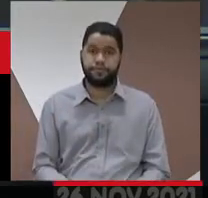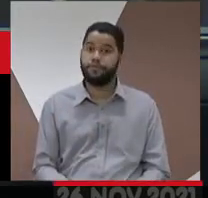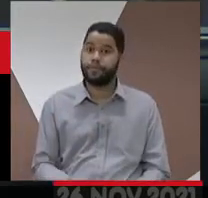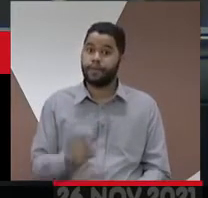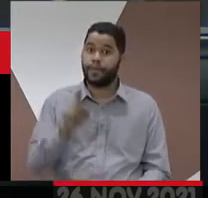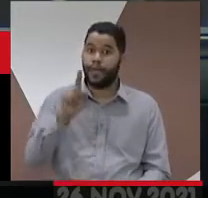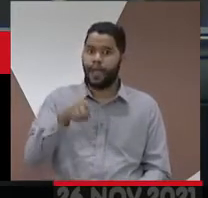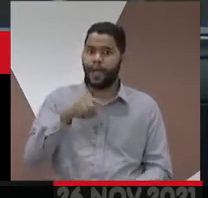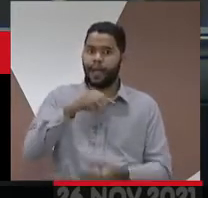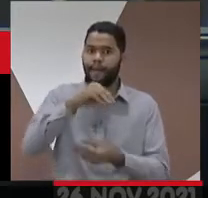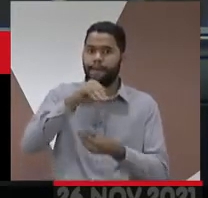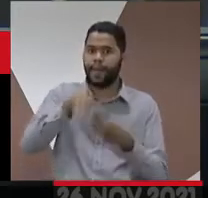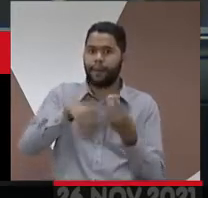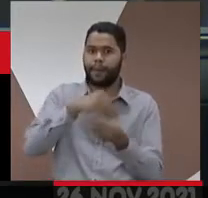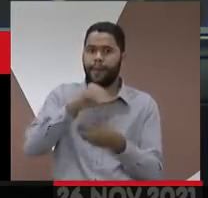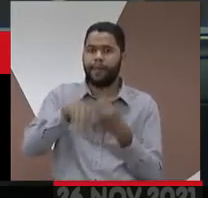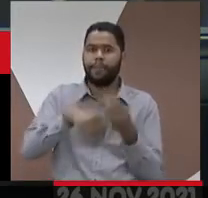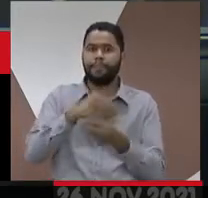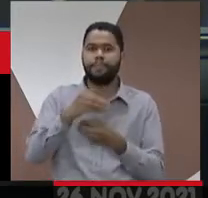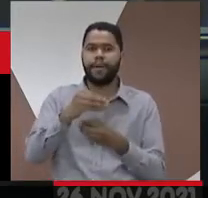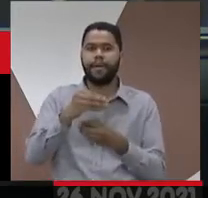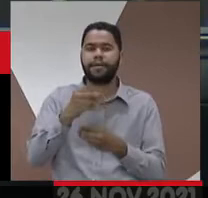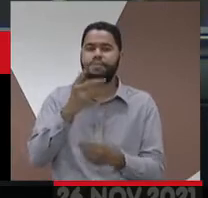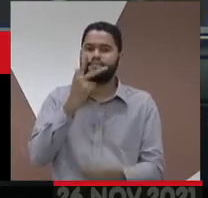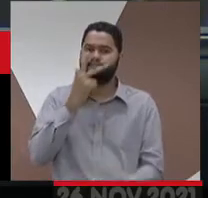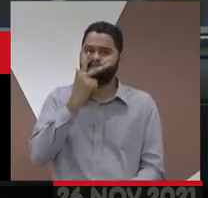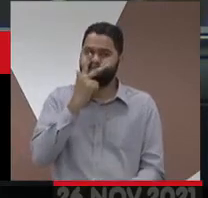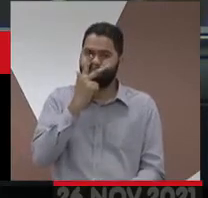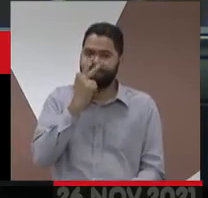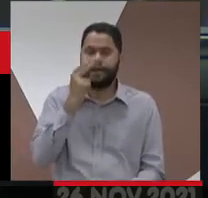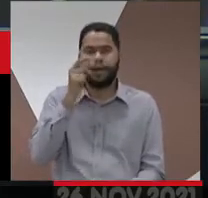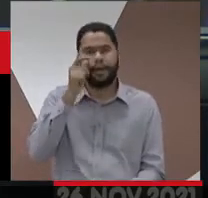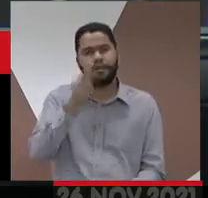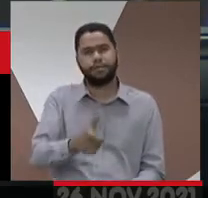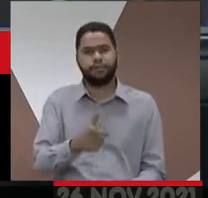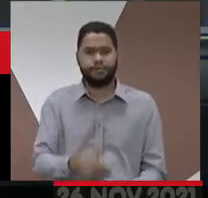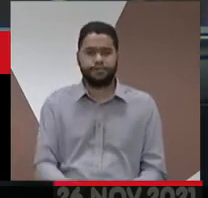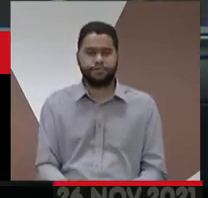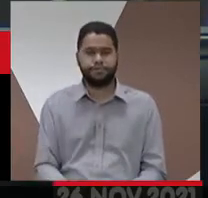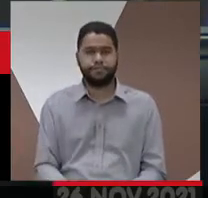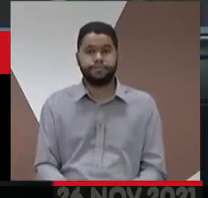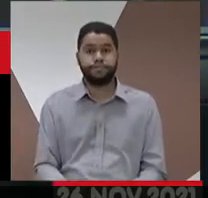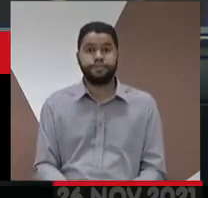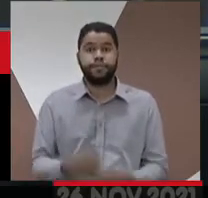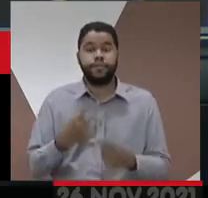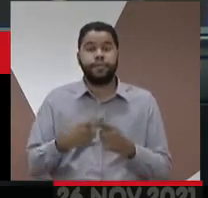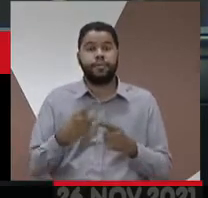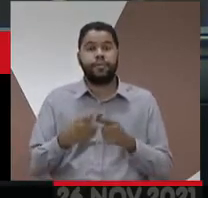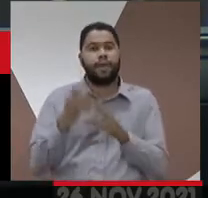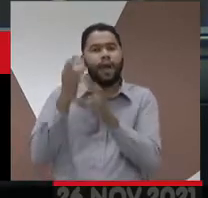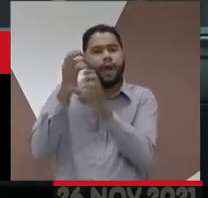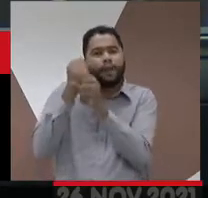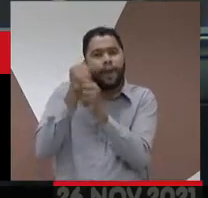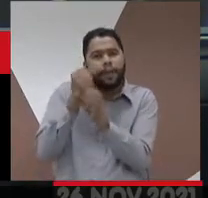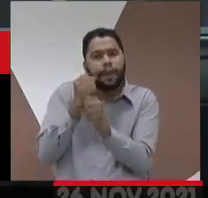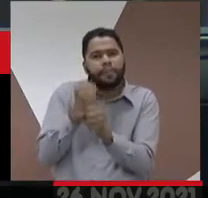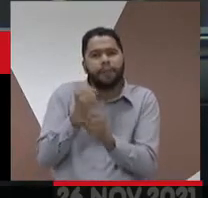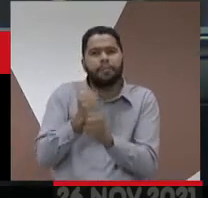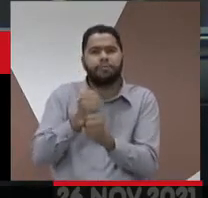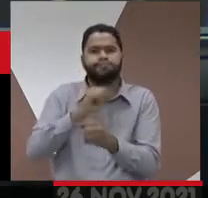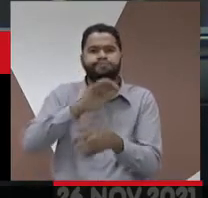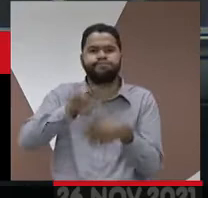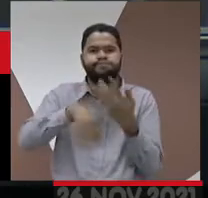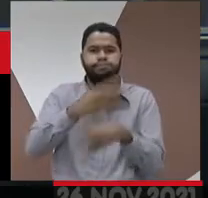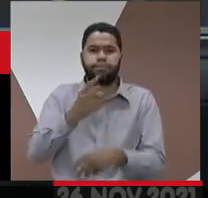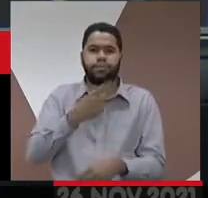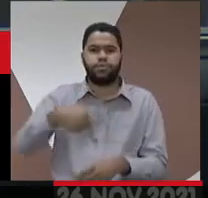Essa mistura é que parece ser interessante, porque é a contabilidade bagunçada, o